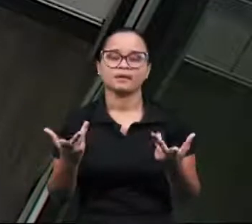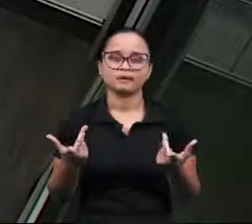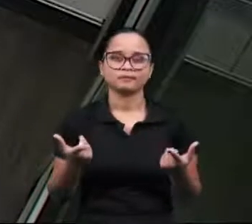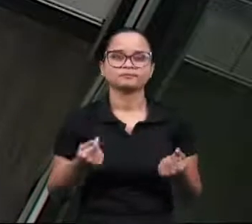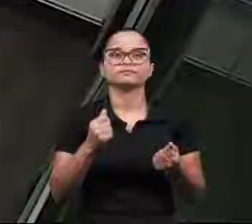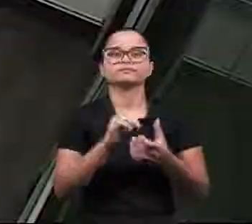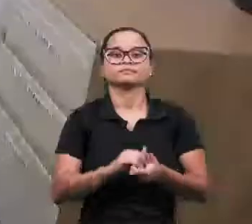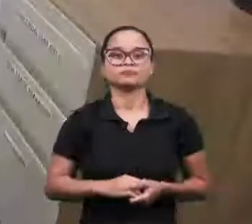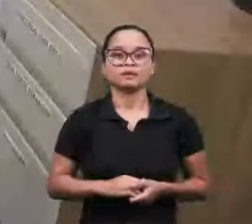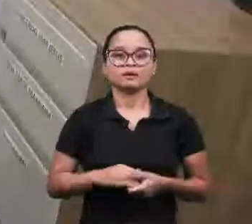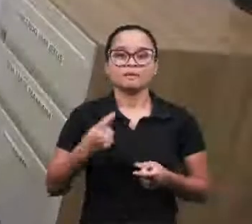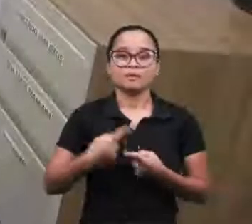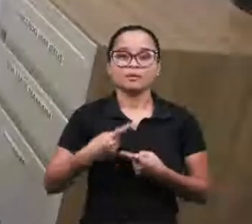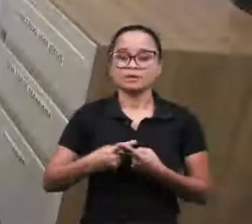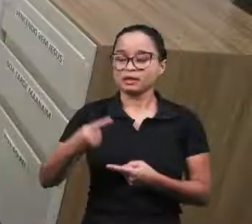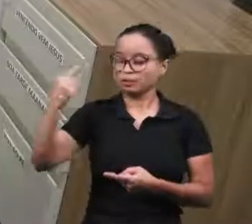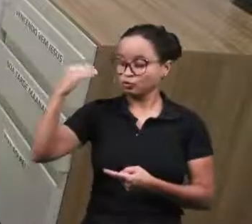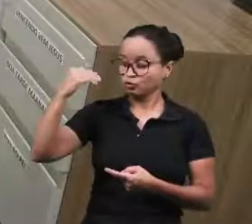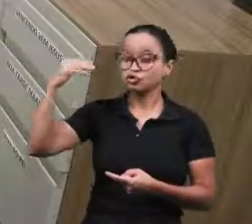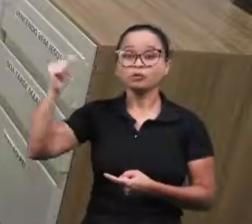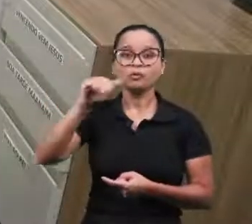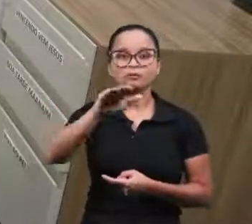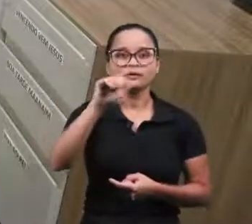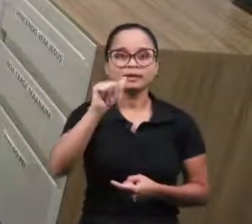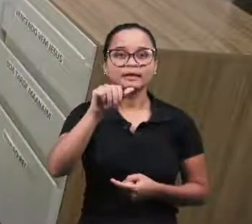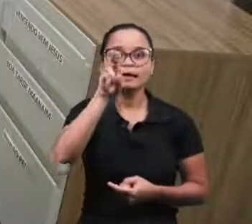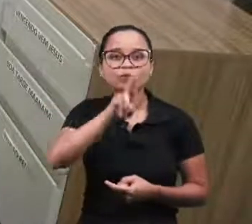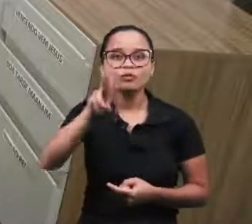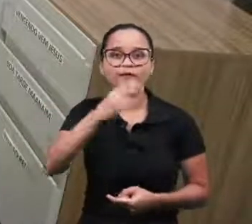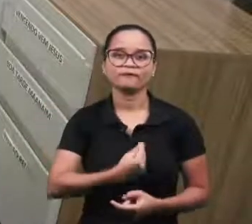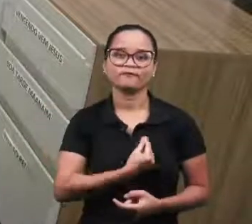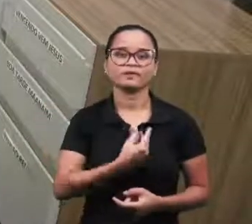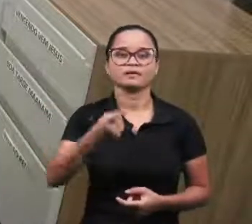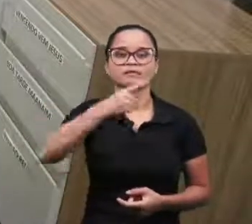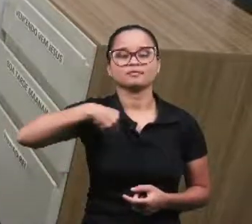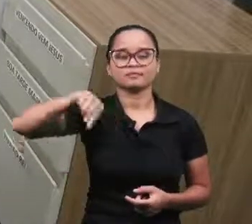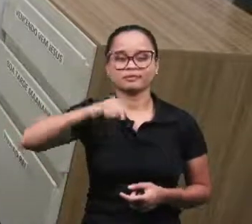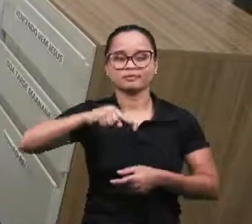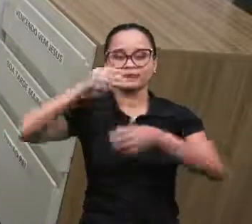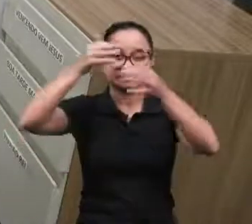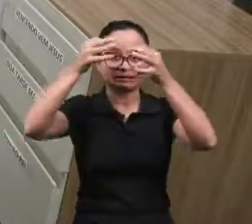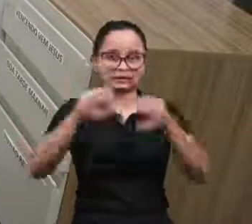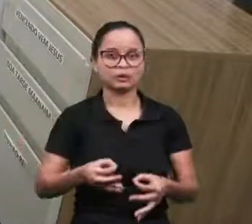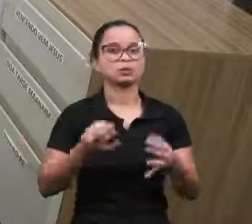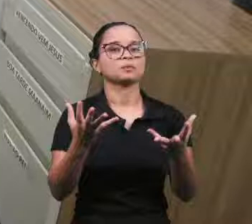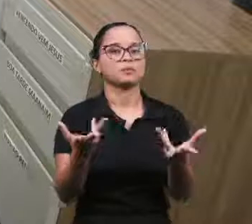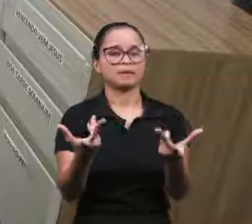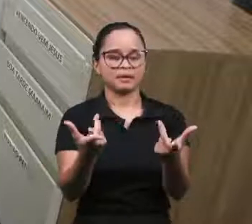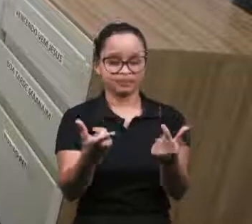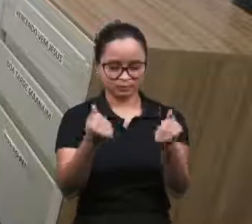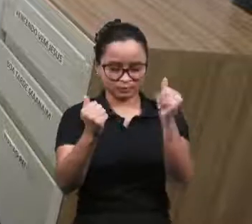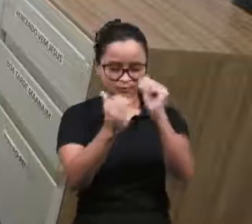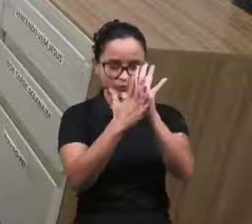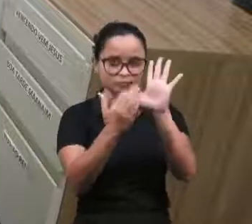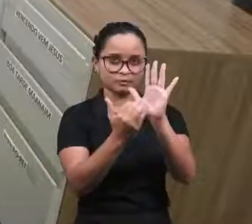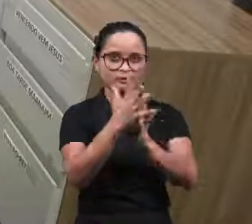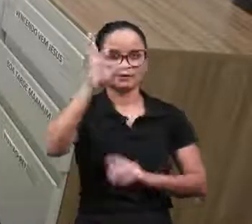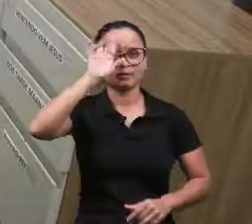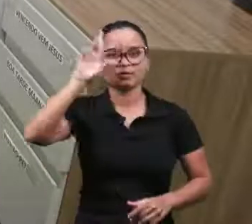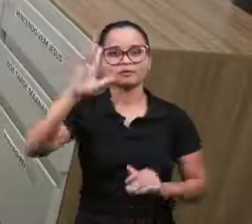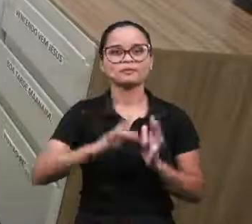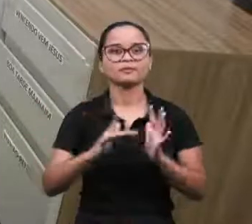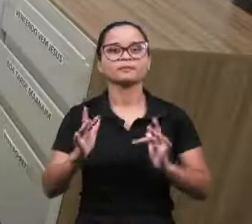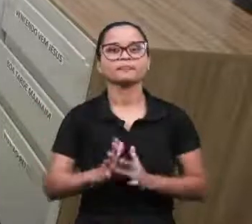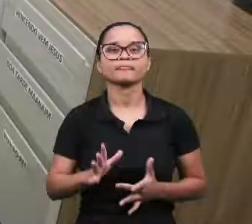porque Ele nos chamou e quer nos usar, né? Quer nos usar, com certeza. Maravilha, louvado seja o nome do nosso Senhor Jesus.